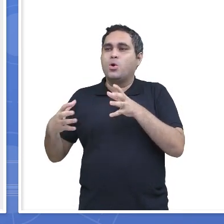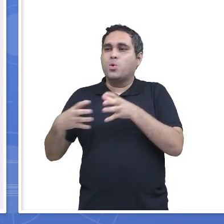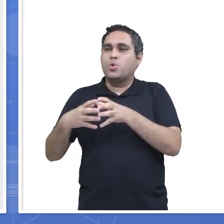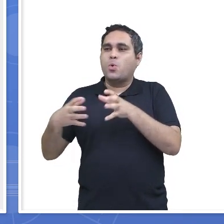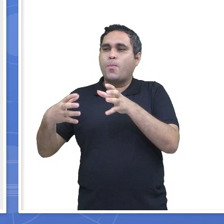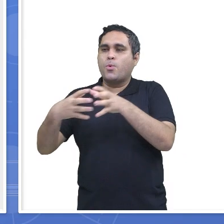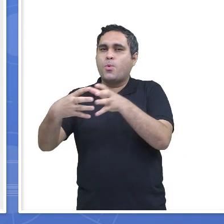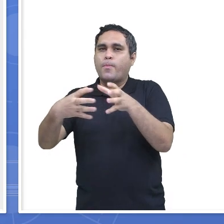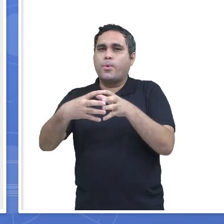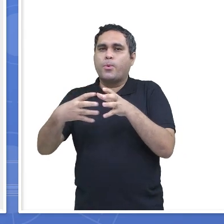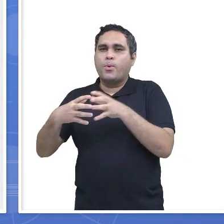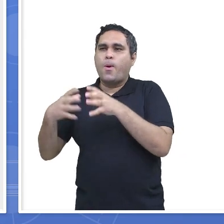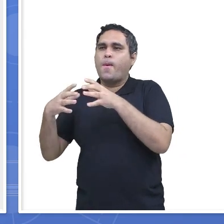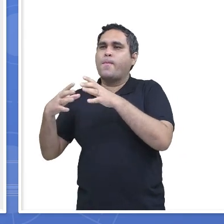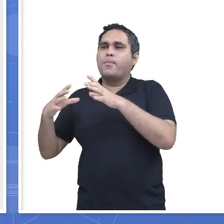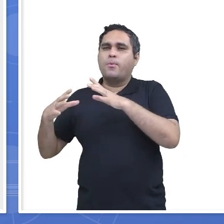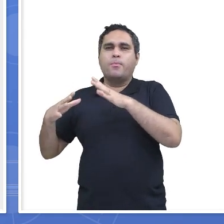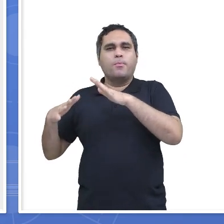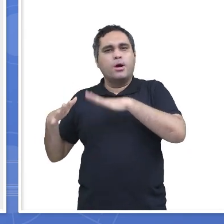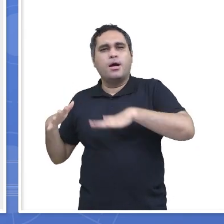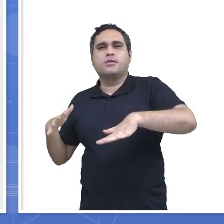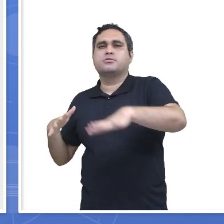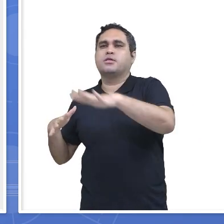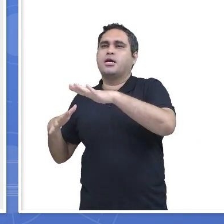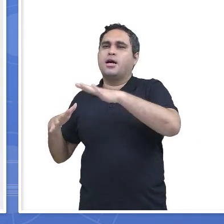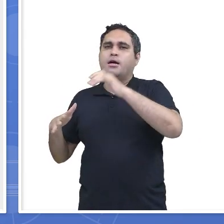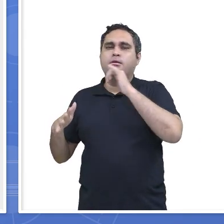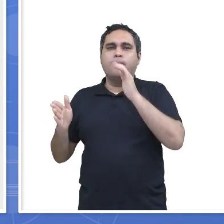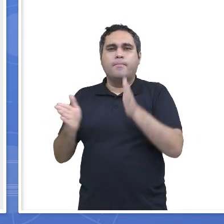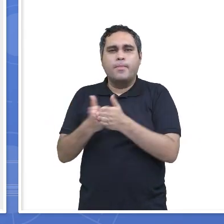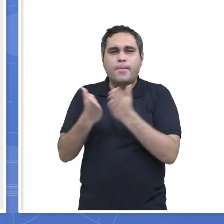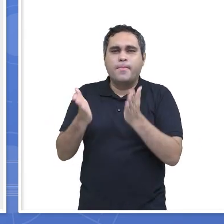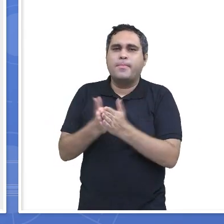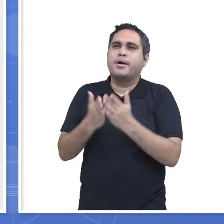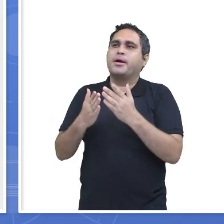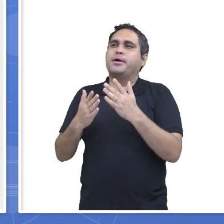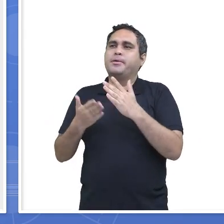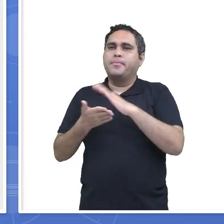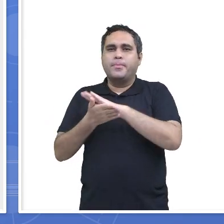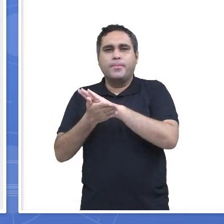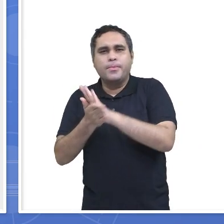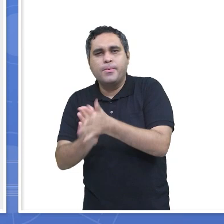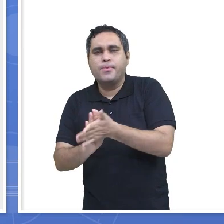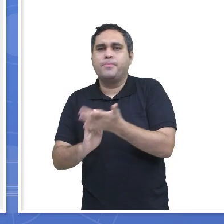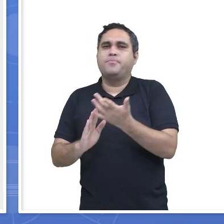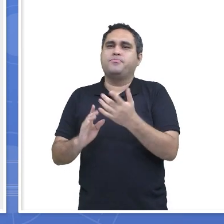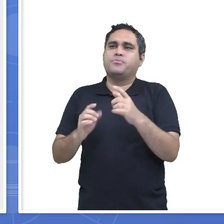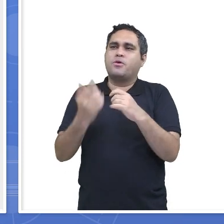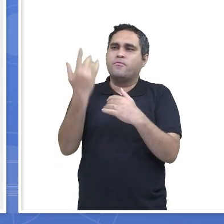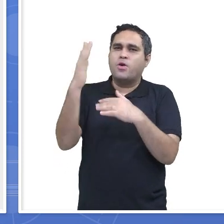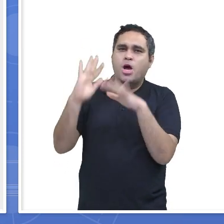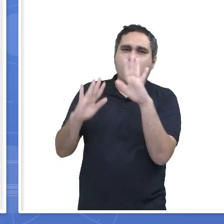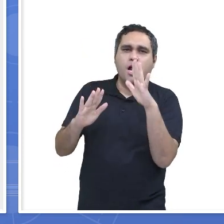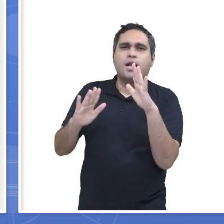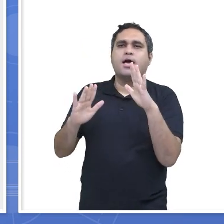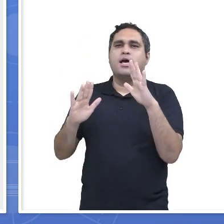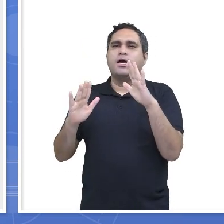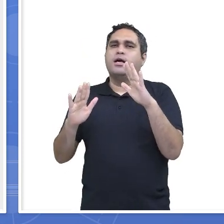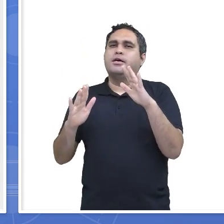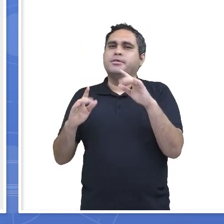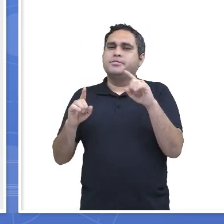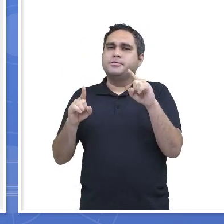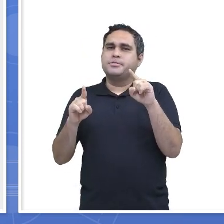como pobreza, discriminação, questões de gênero, ambientais, e outros,